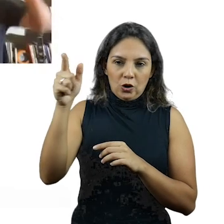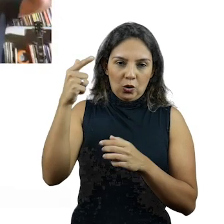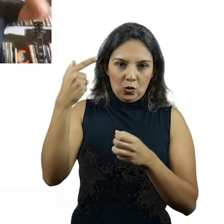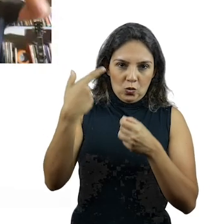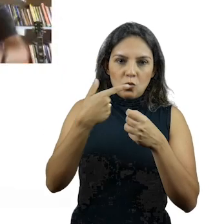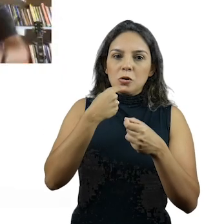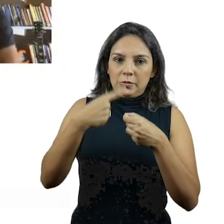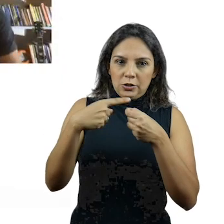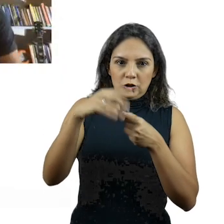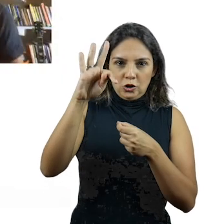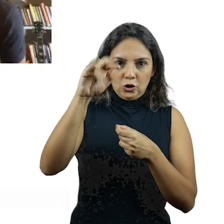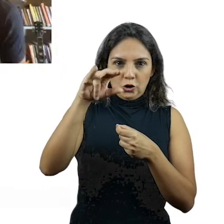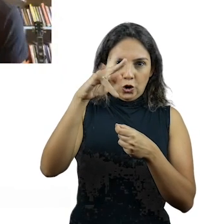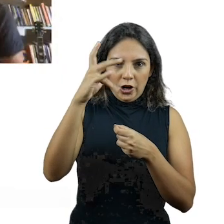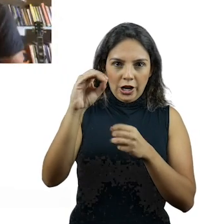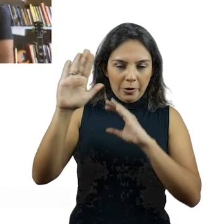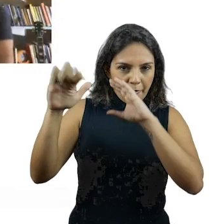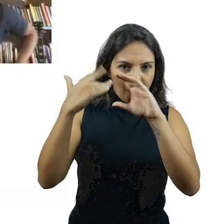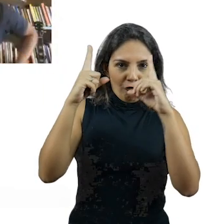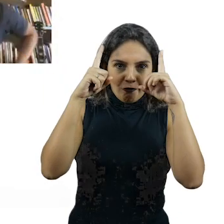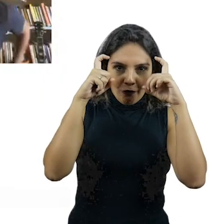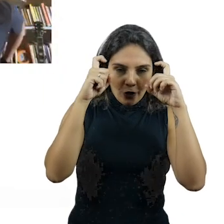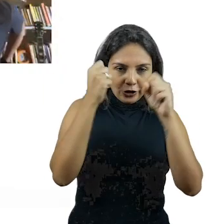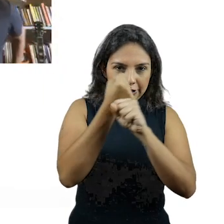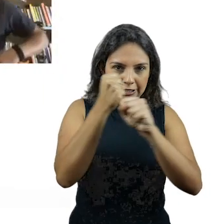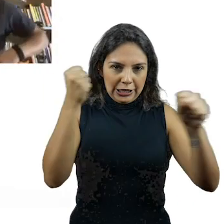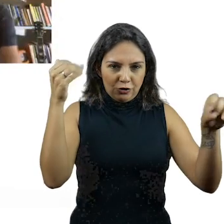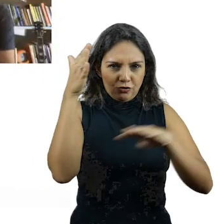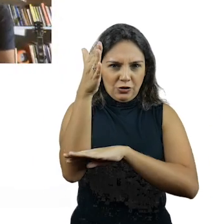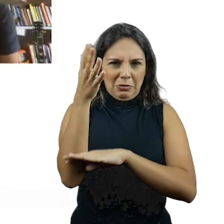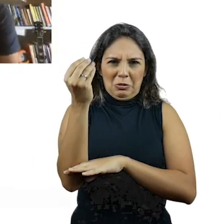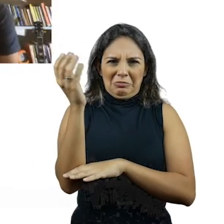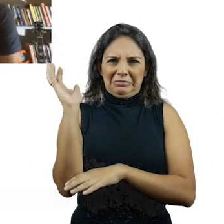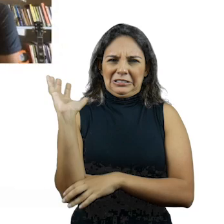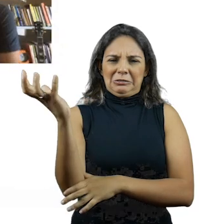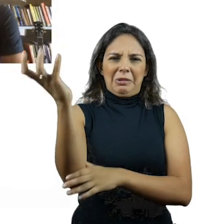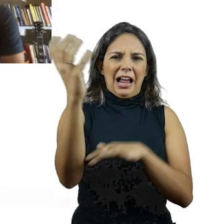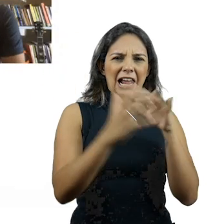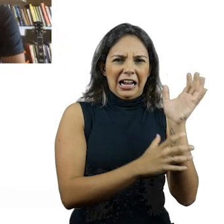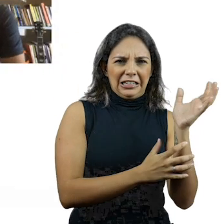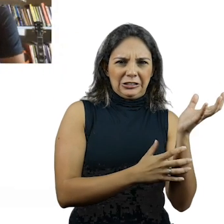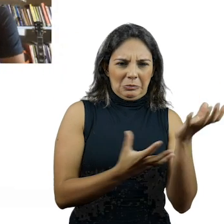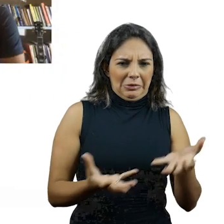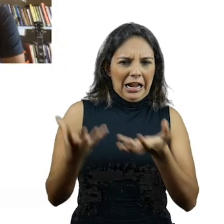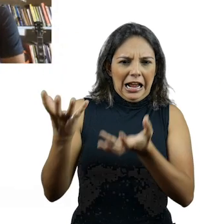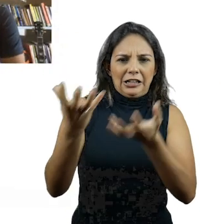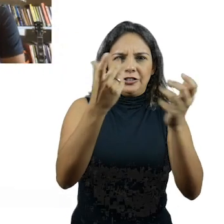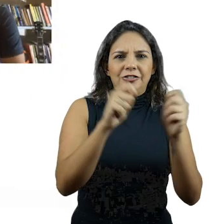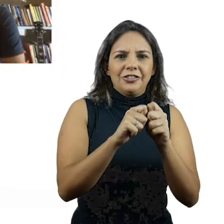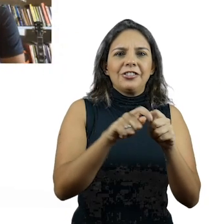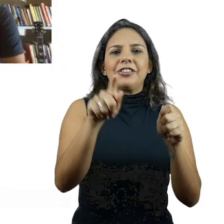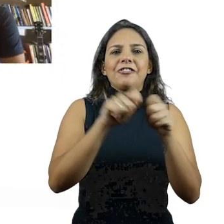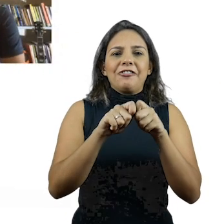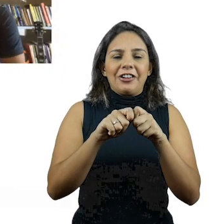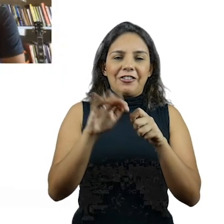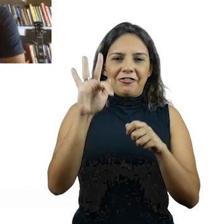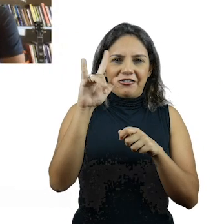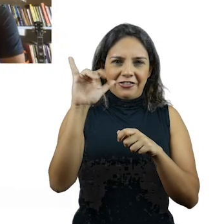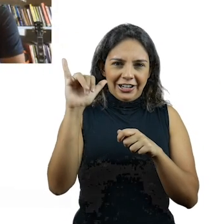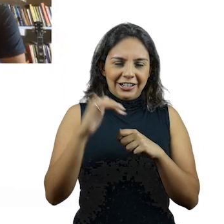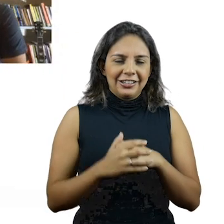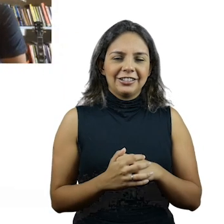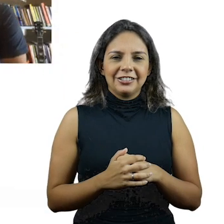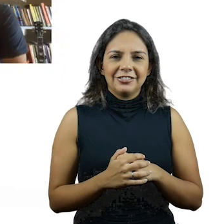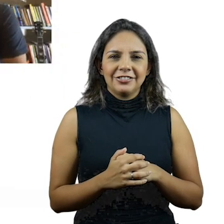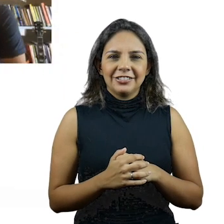Araxá me mandou uma foto do grande hotel assim de longe, cheio de mato. Aí ele falou assim: onde é que você vai fazer? Eu falei: Araxá. Eu falei: mas